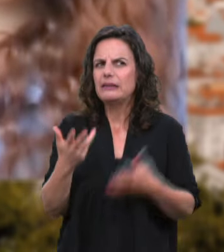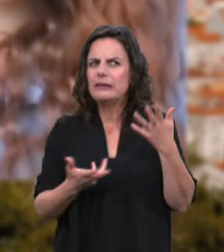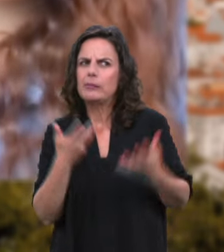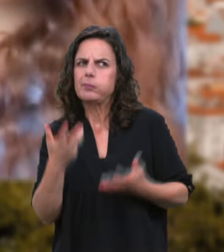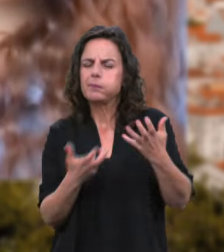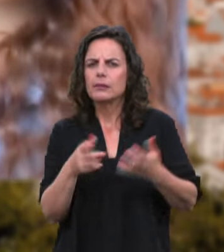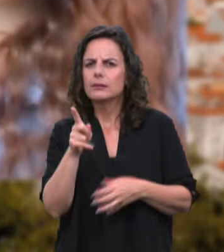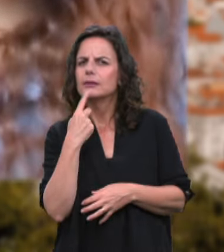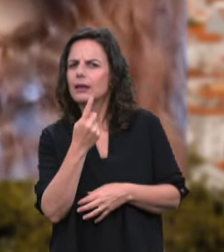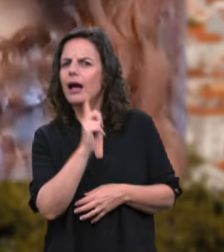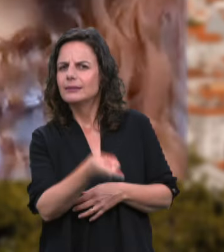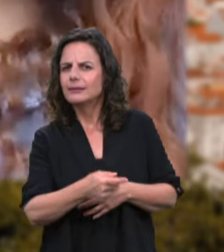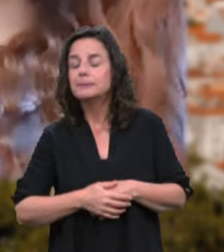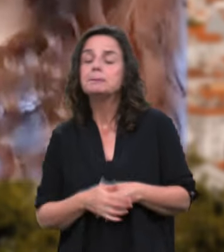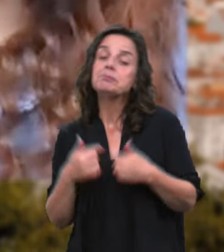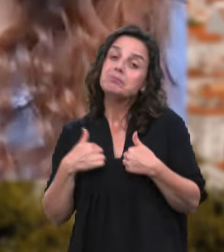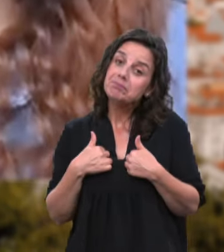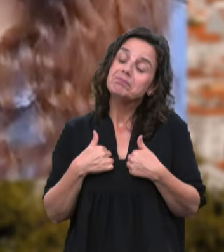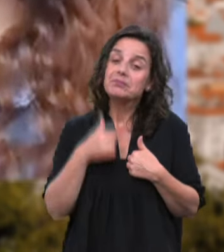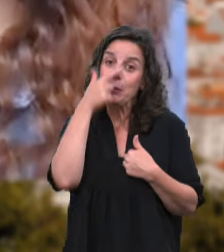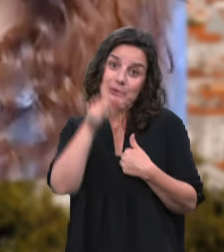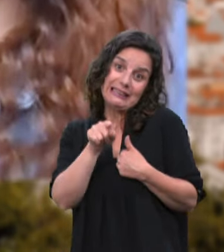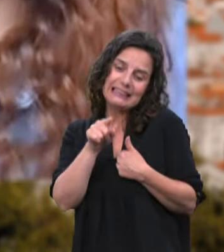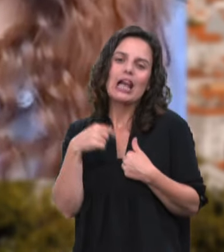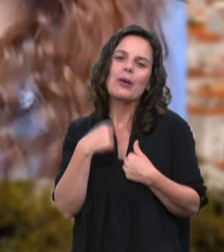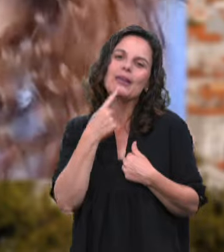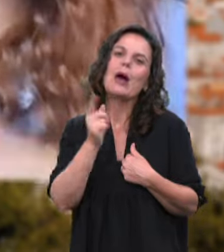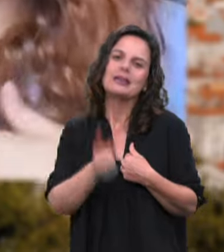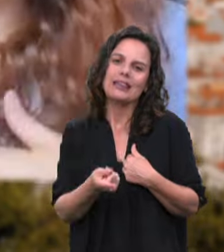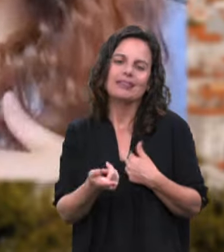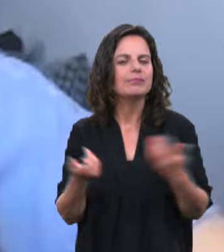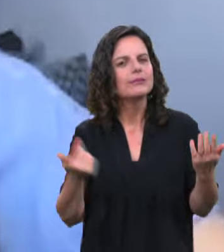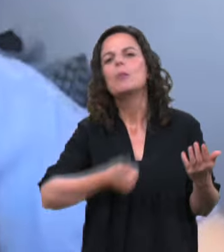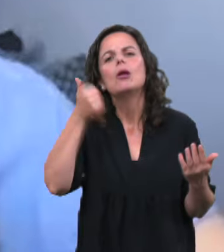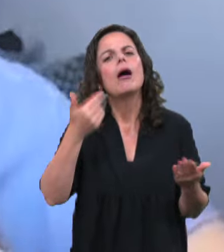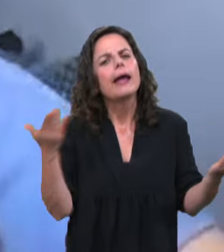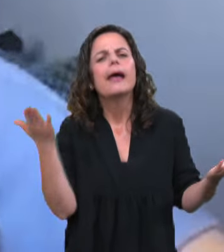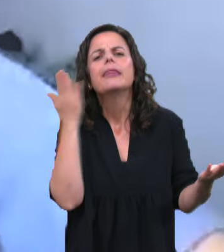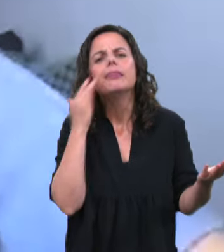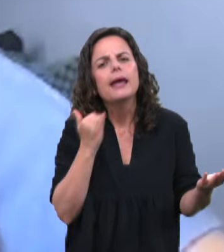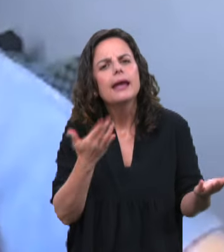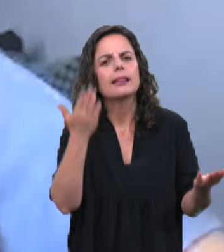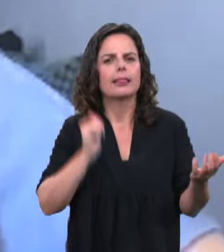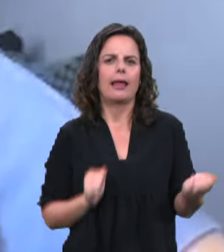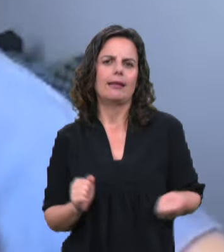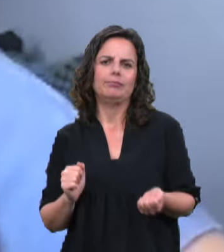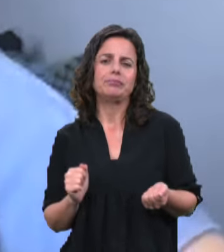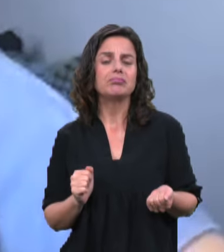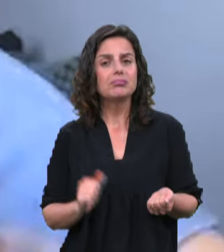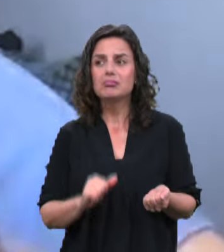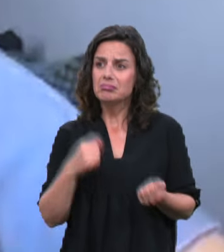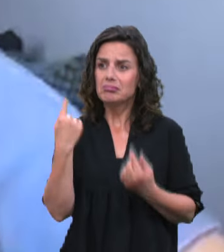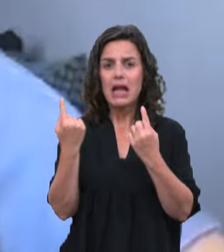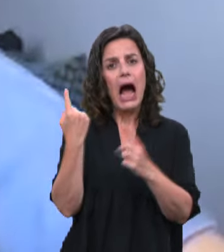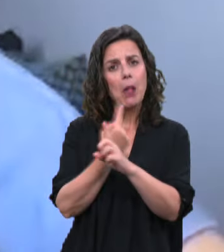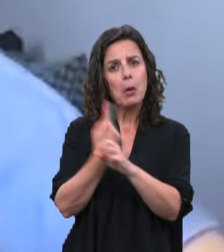doutoramento? Eu diria a essa pessoa que o melhor é tentar. Não se